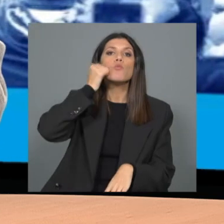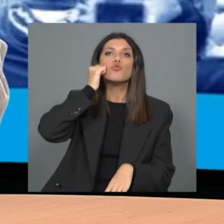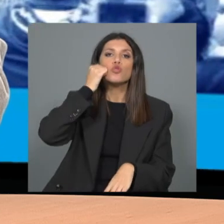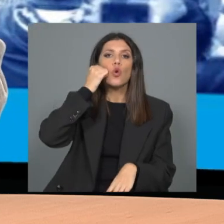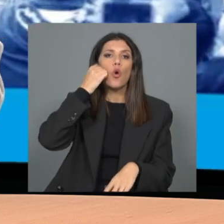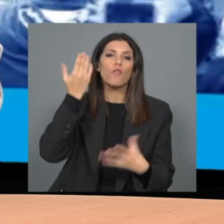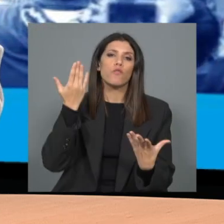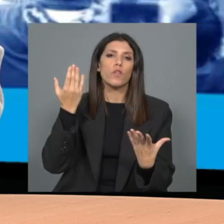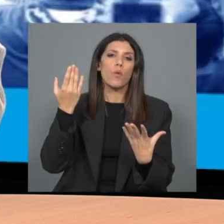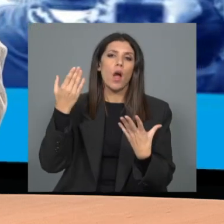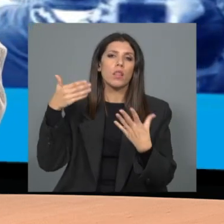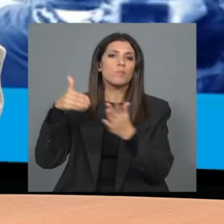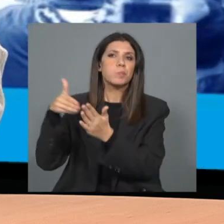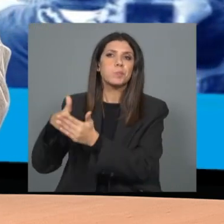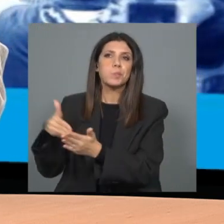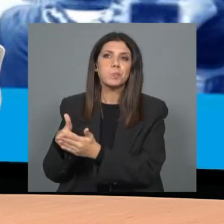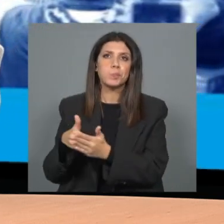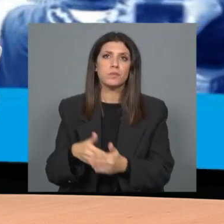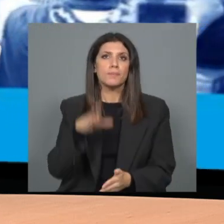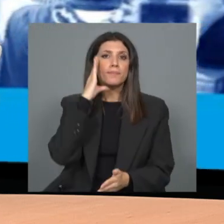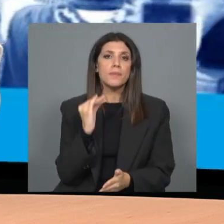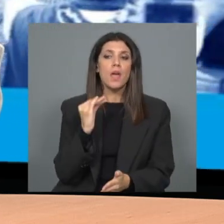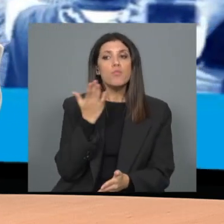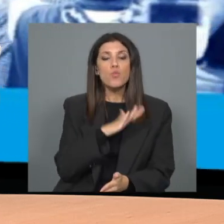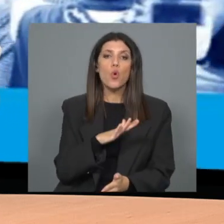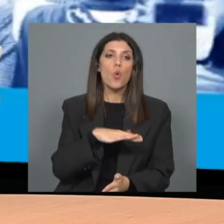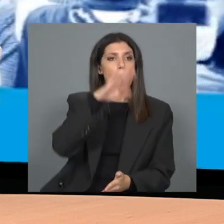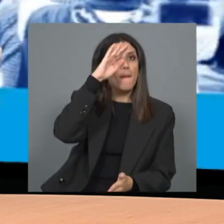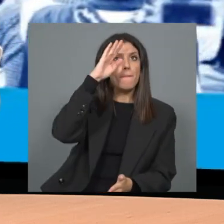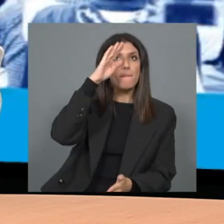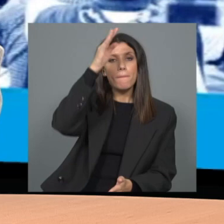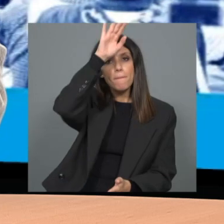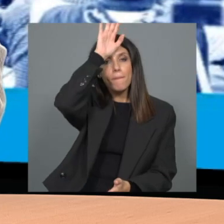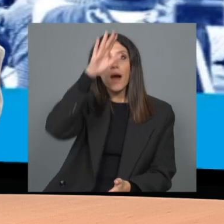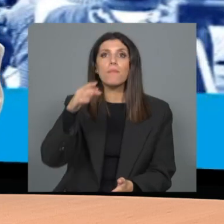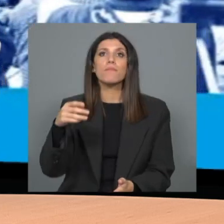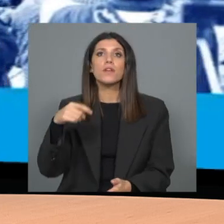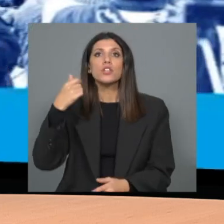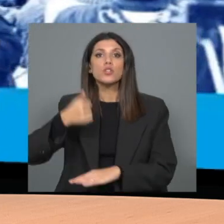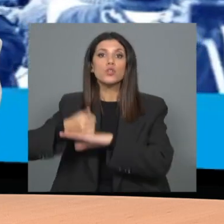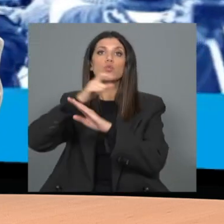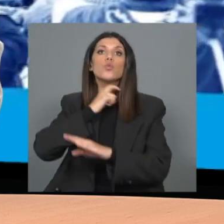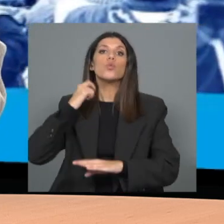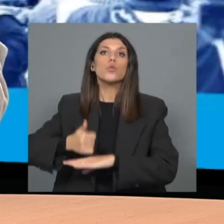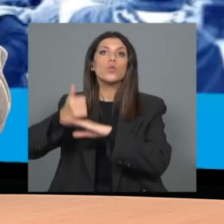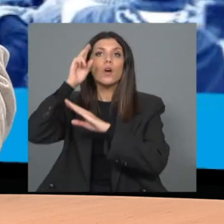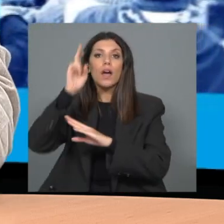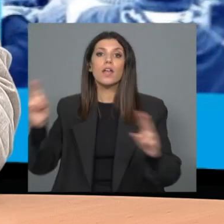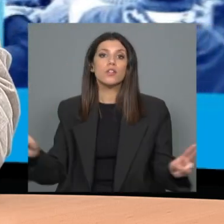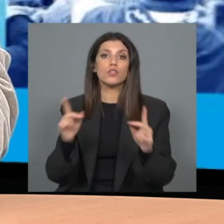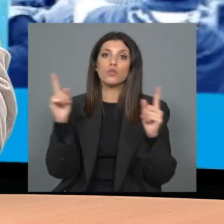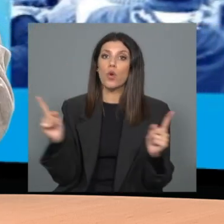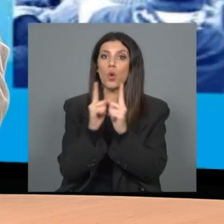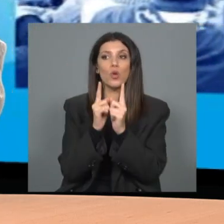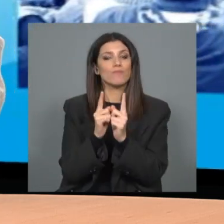um momento em que se julgava que seria possível haver um encontro entre o Papa e o Patriarca Cirilo. Esse encontro foi adiado. Entretanto, algumas